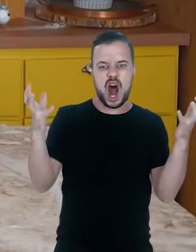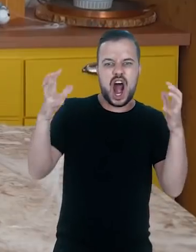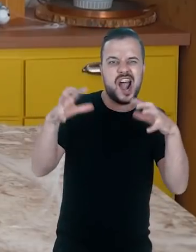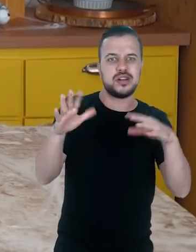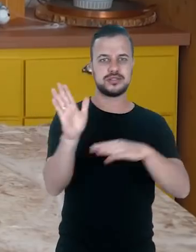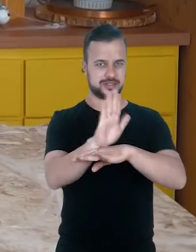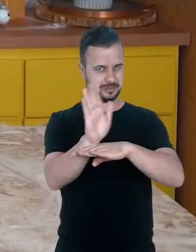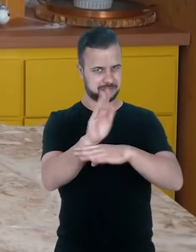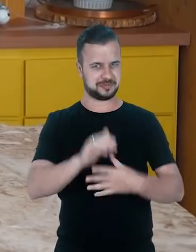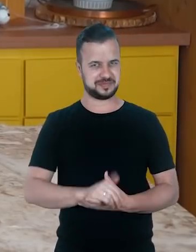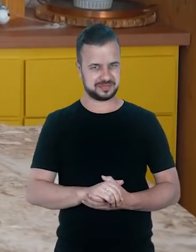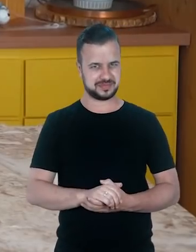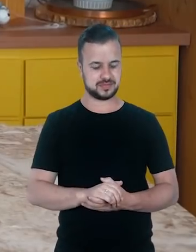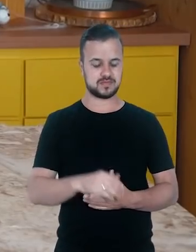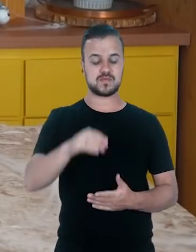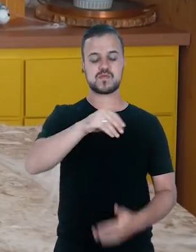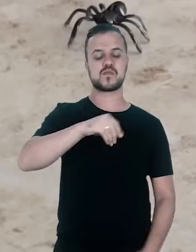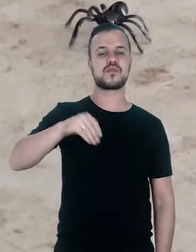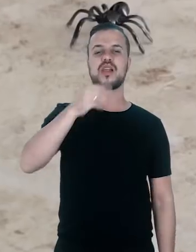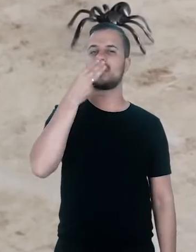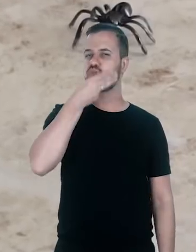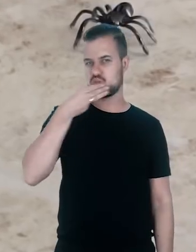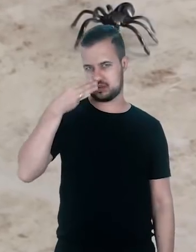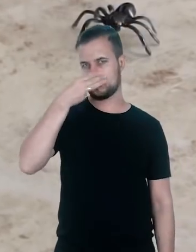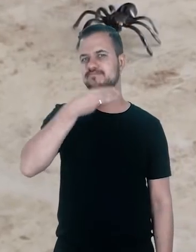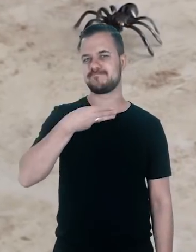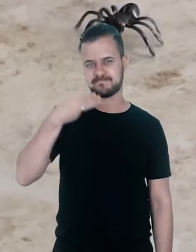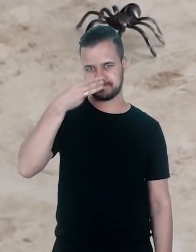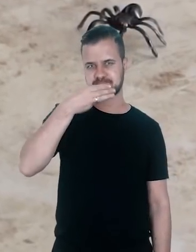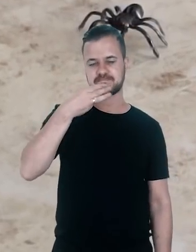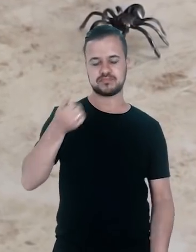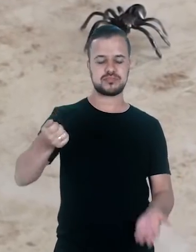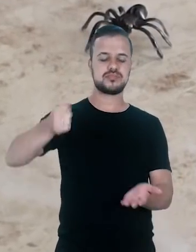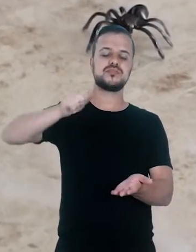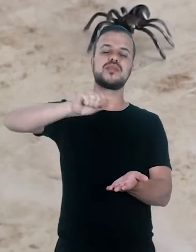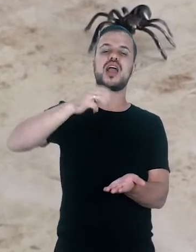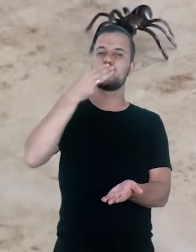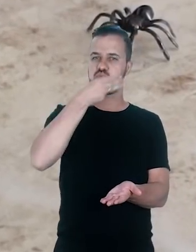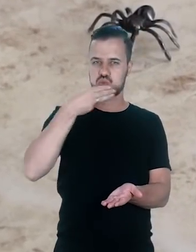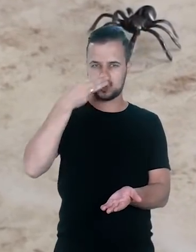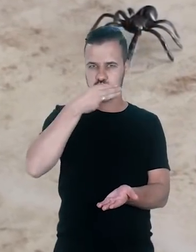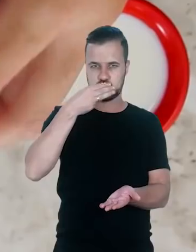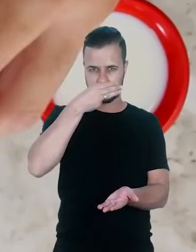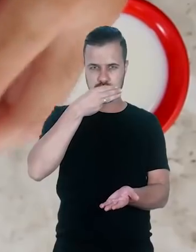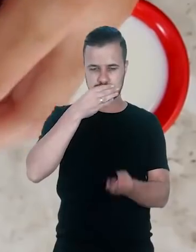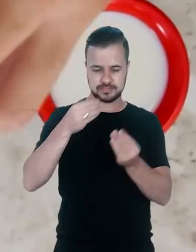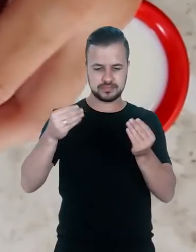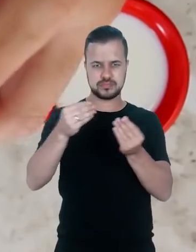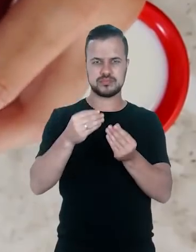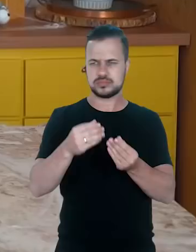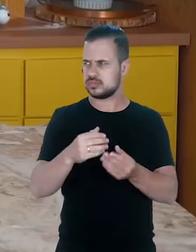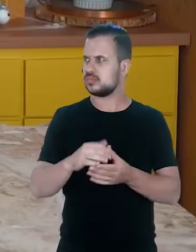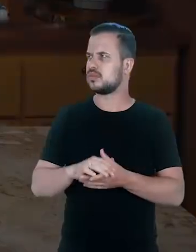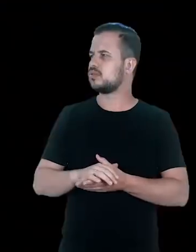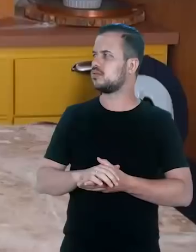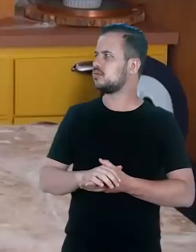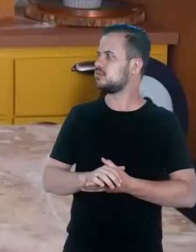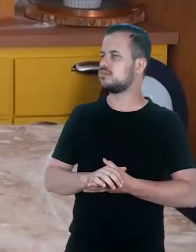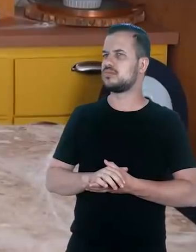Colocou o leite em pó, você vai acrescentar o açúcar. Aí é que você vai colocar uma xícara de chá de açúcar refinado, tá bom?